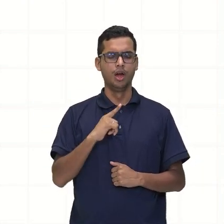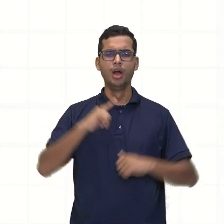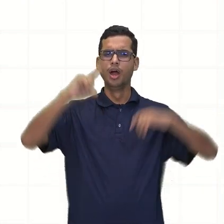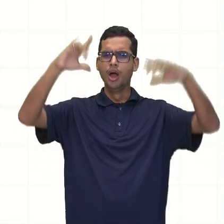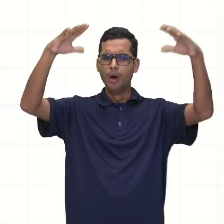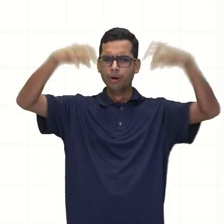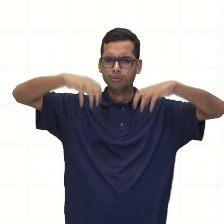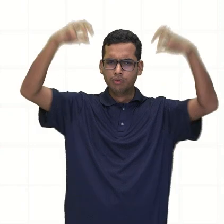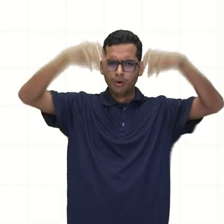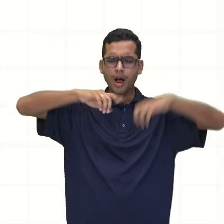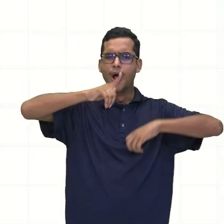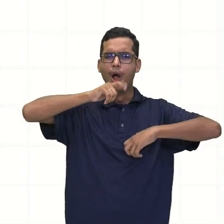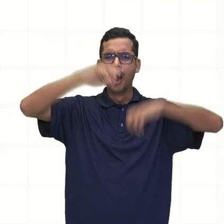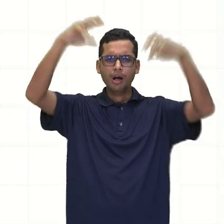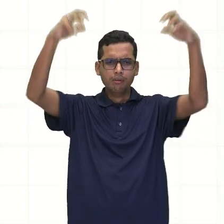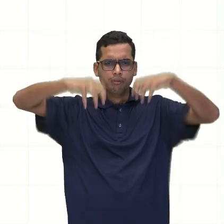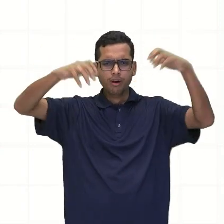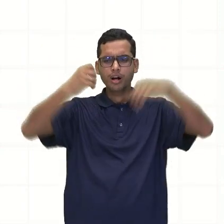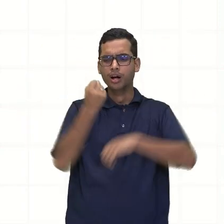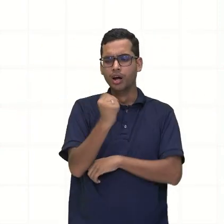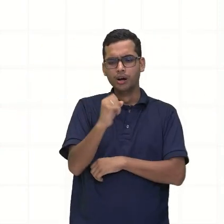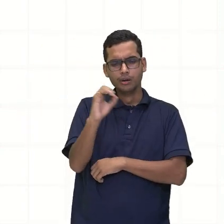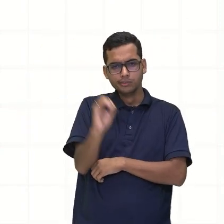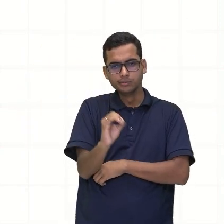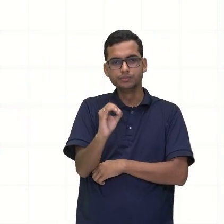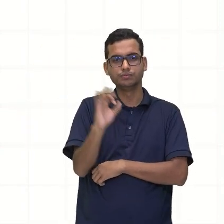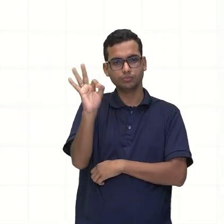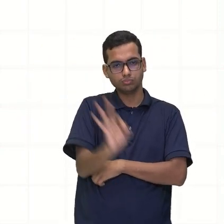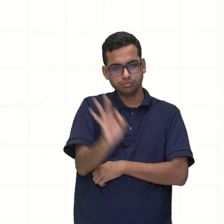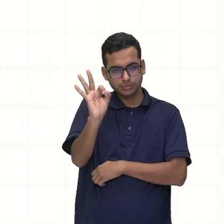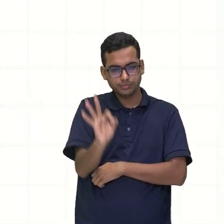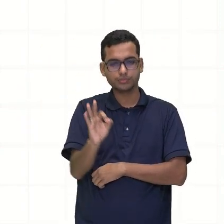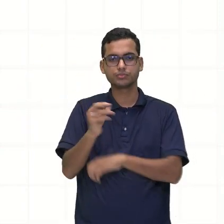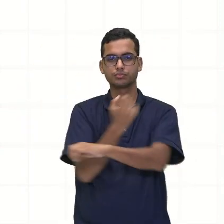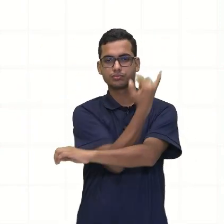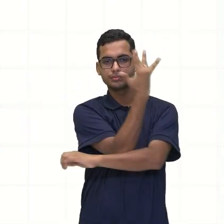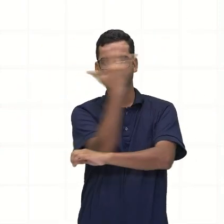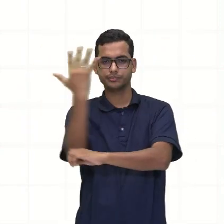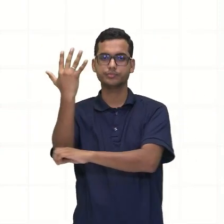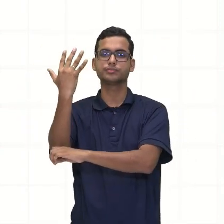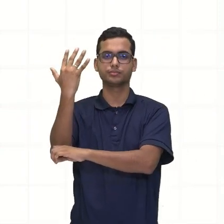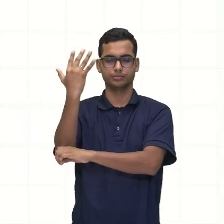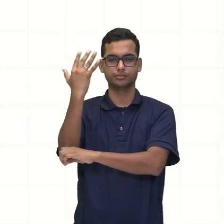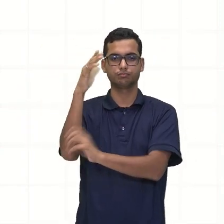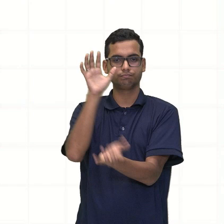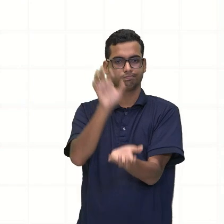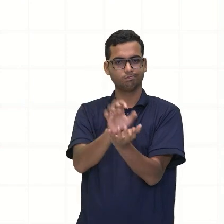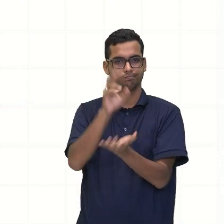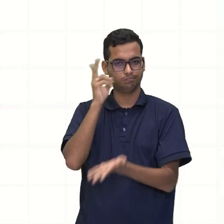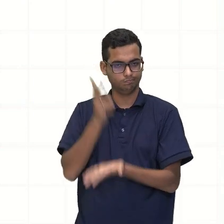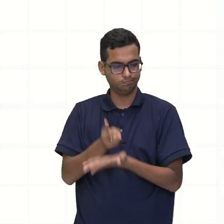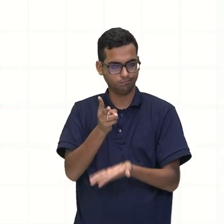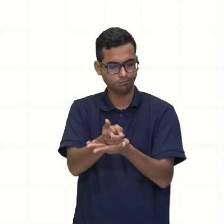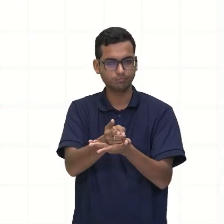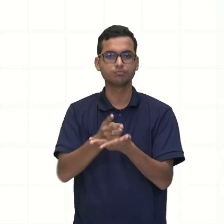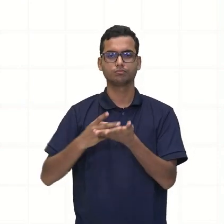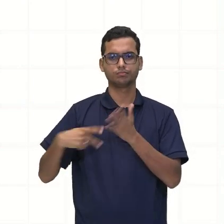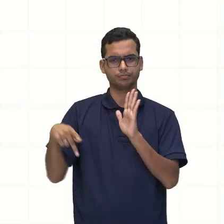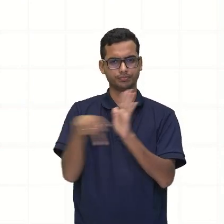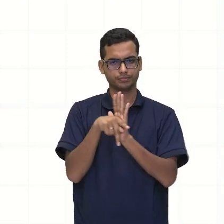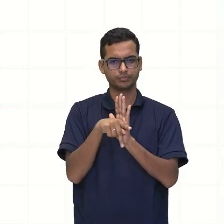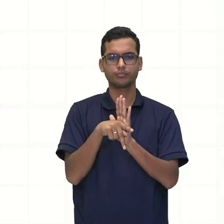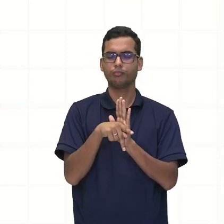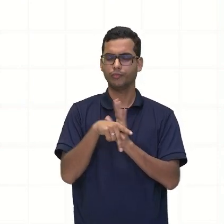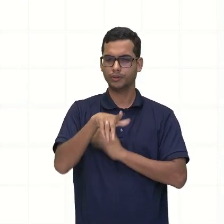acima de 80%, mantendo a nossa floresta, né, que é uma floresta tropical, a floresta amazônica, pois